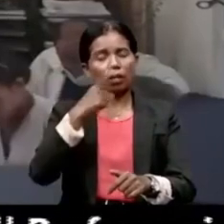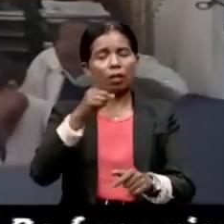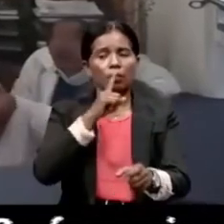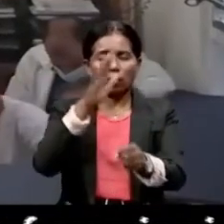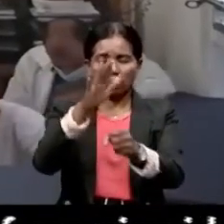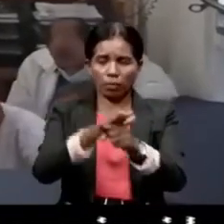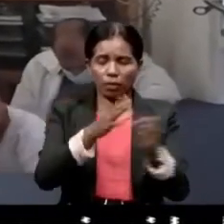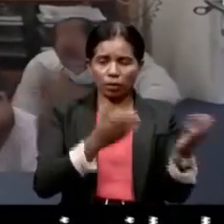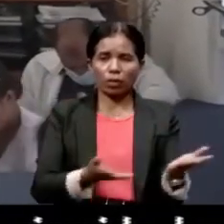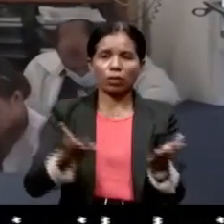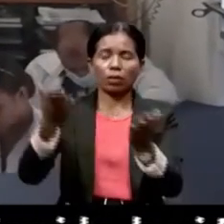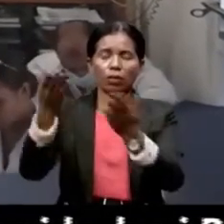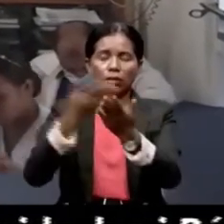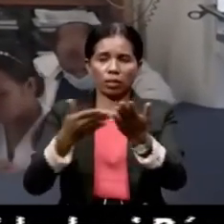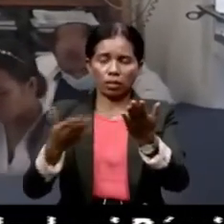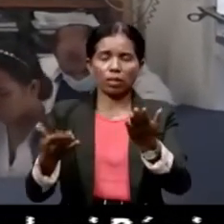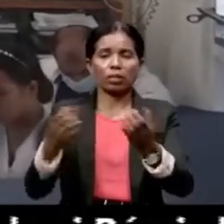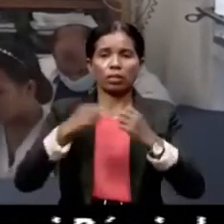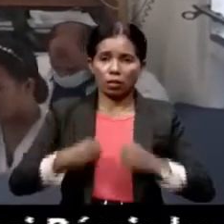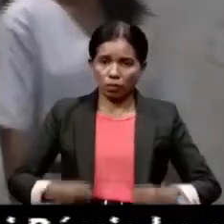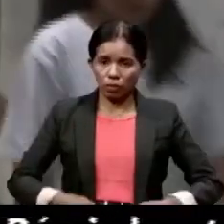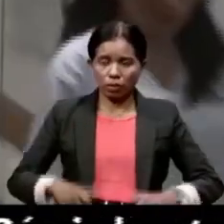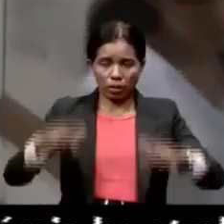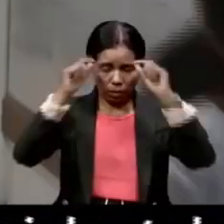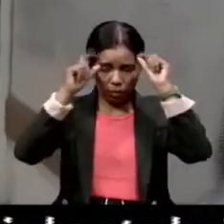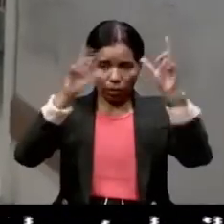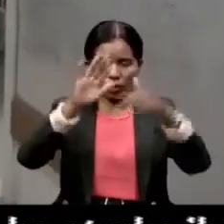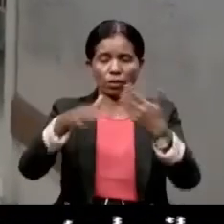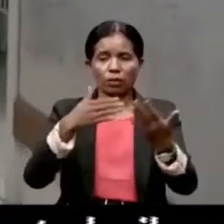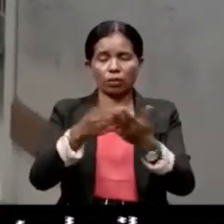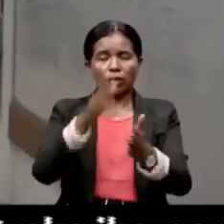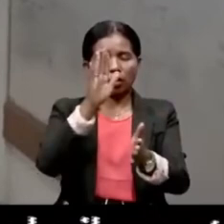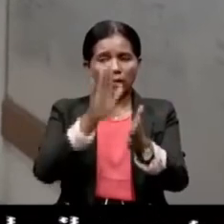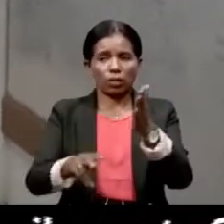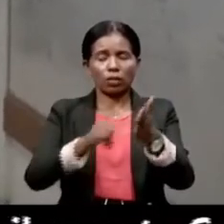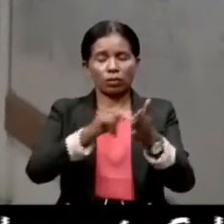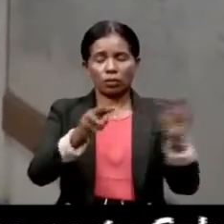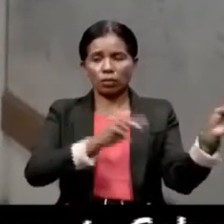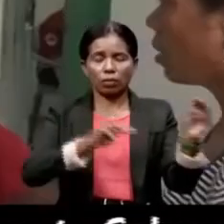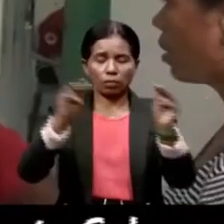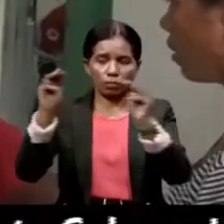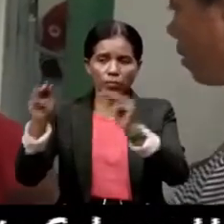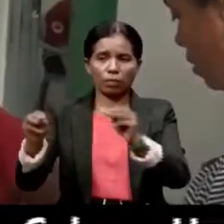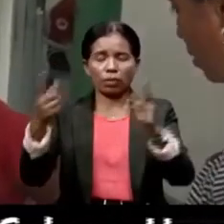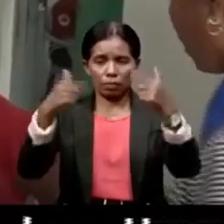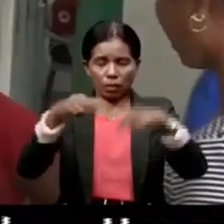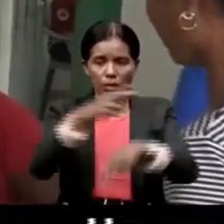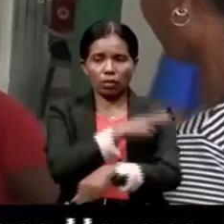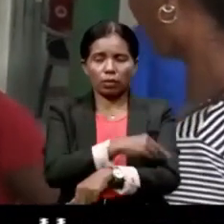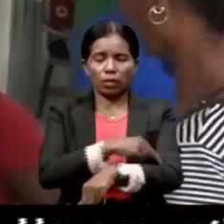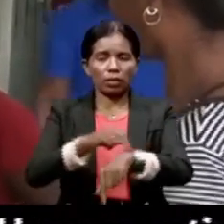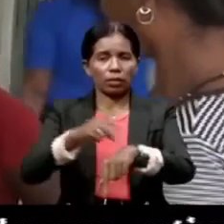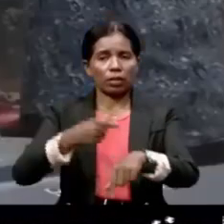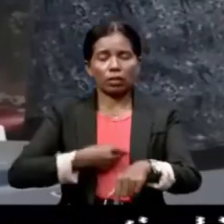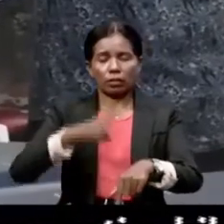se eleva a capacidade e facilidade de saúde e a território nacional, onde minimiza o número de transferência paciente para o Hospital Nacional Guido